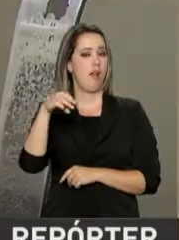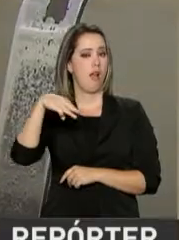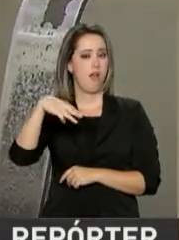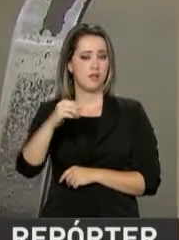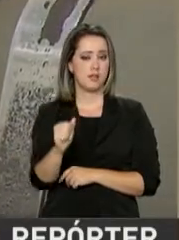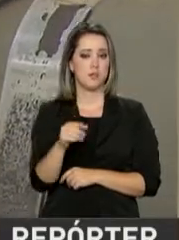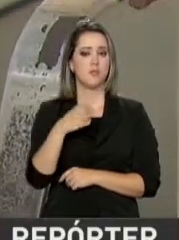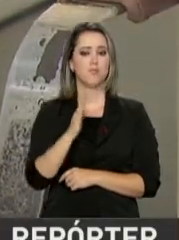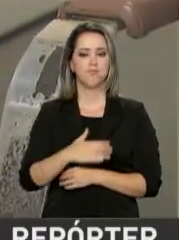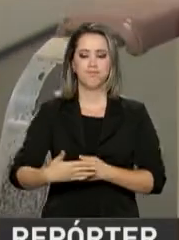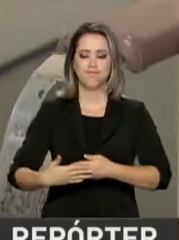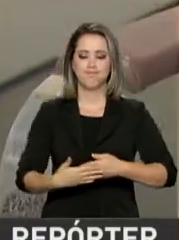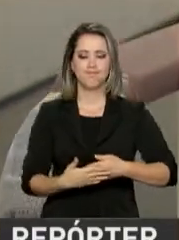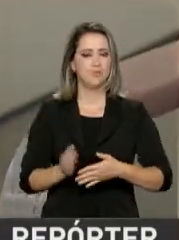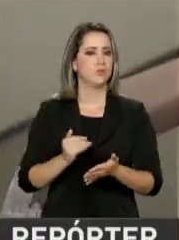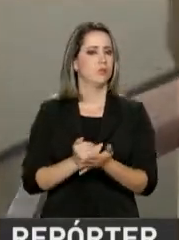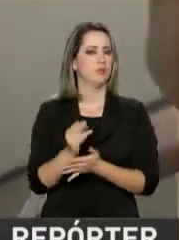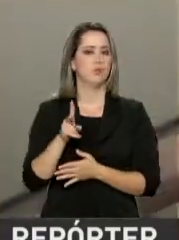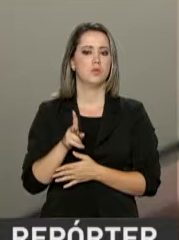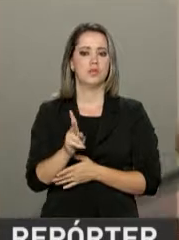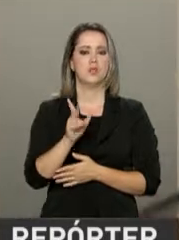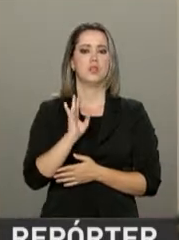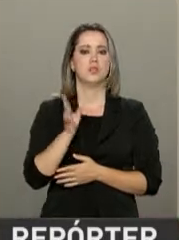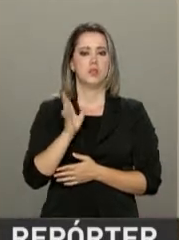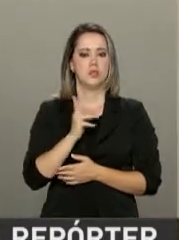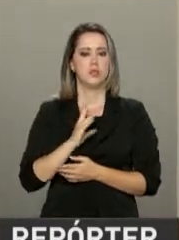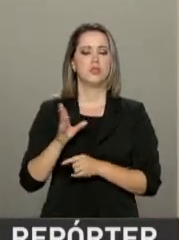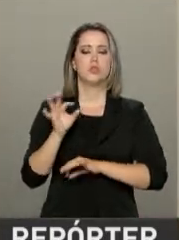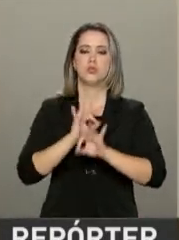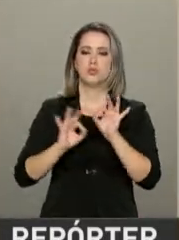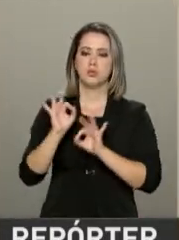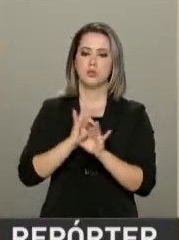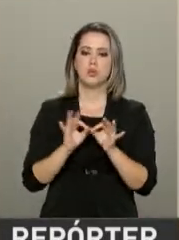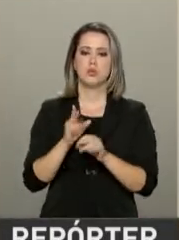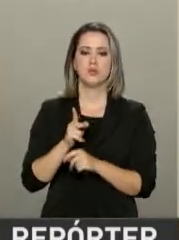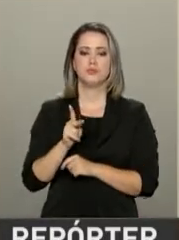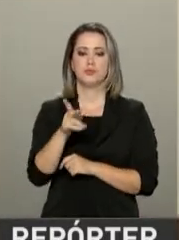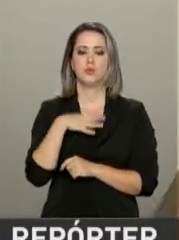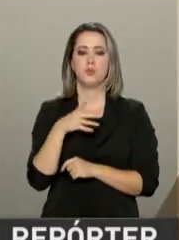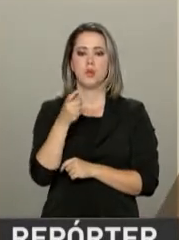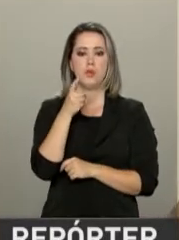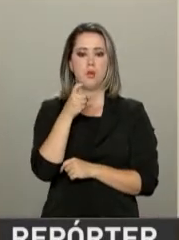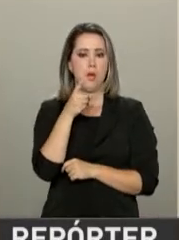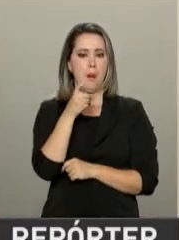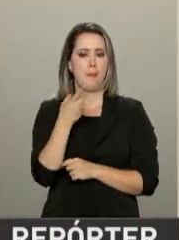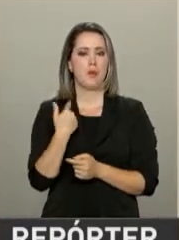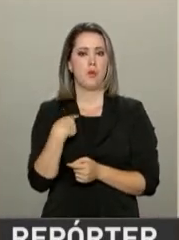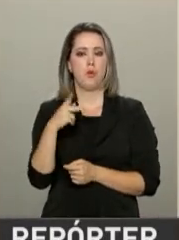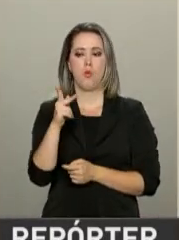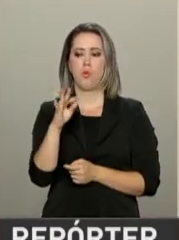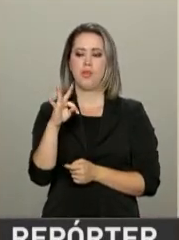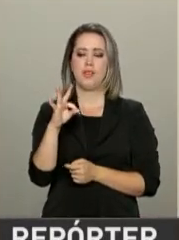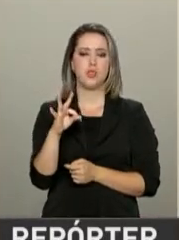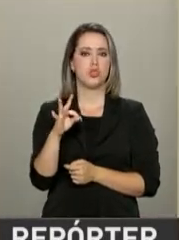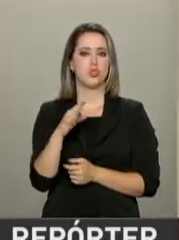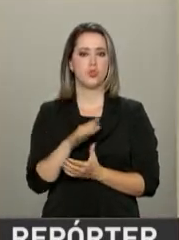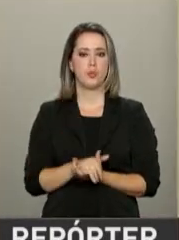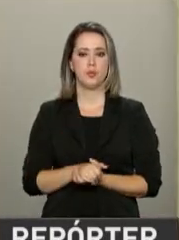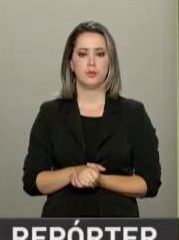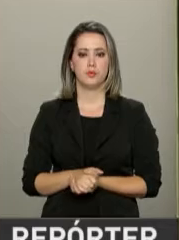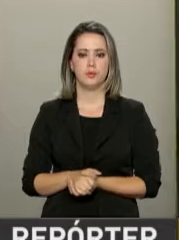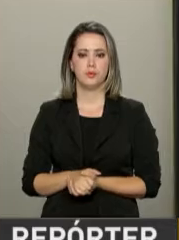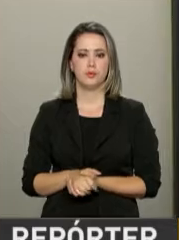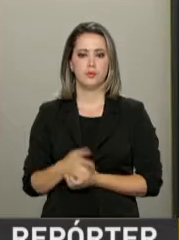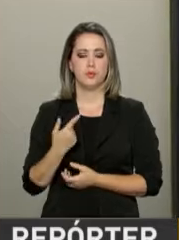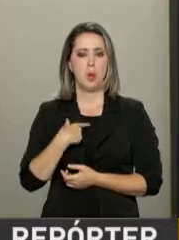a adolescente já se adaptou às limitações que a doença traz e anda com que ela mesma chama de kit dentro da bolsa eu ando